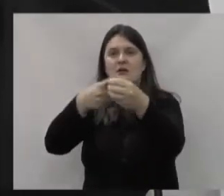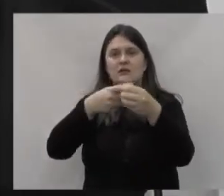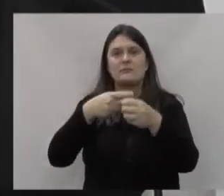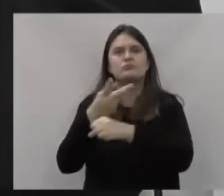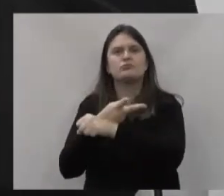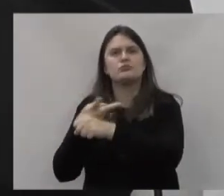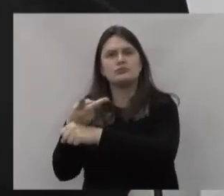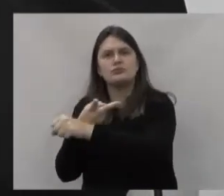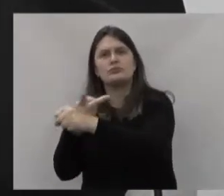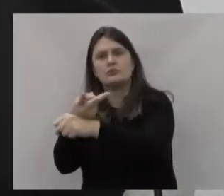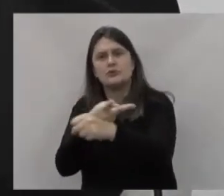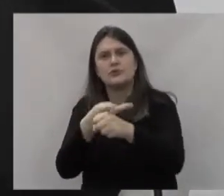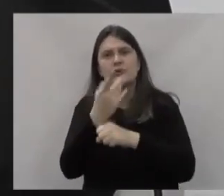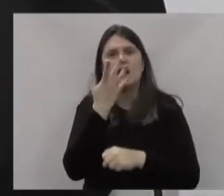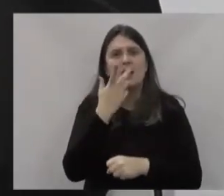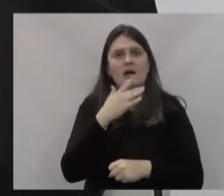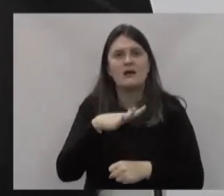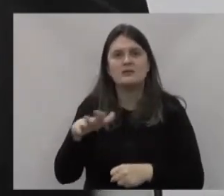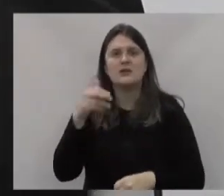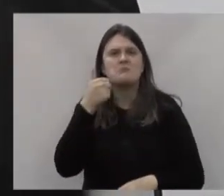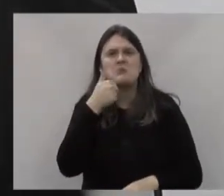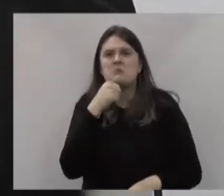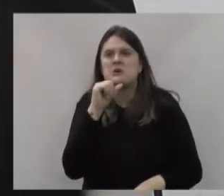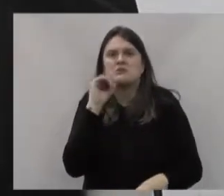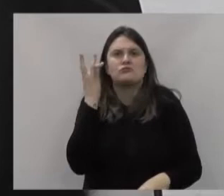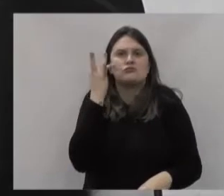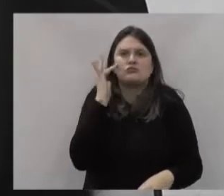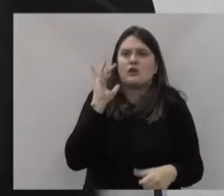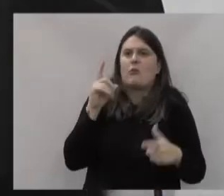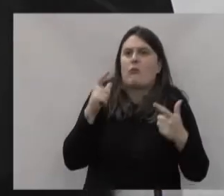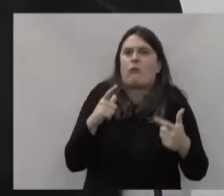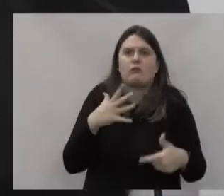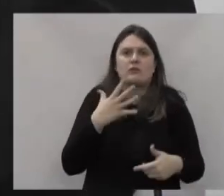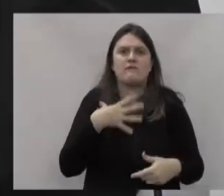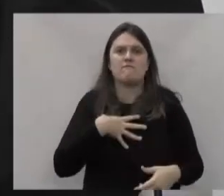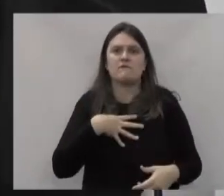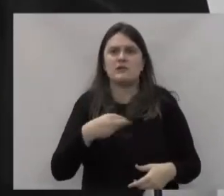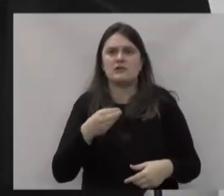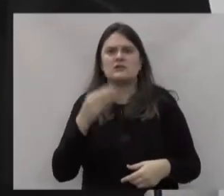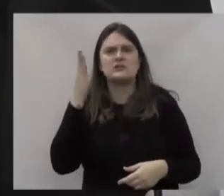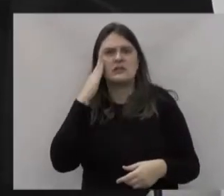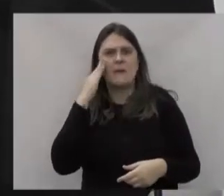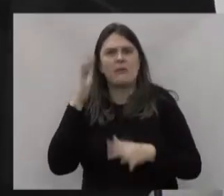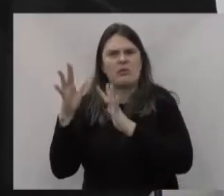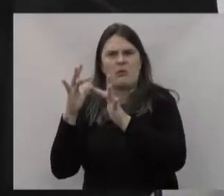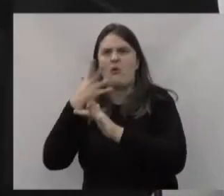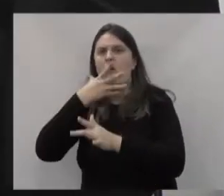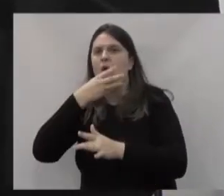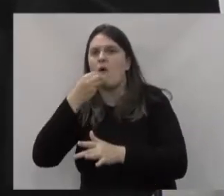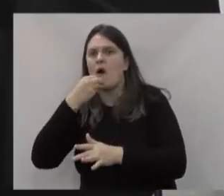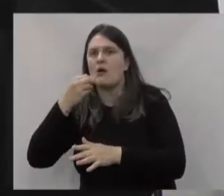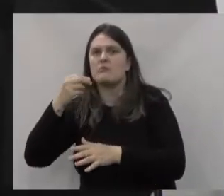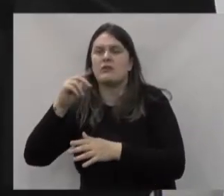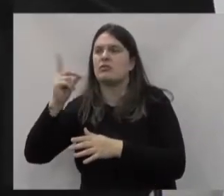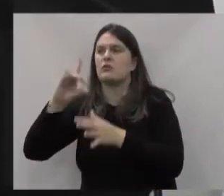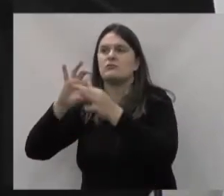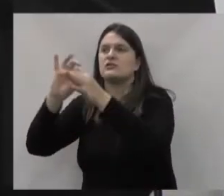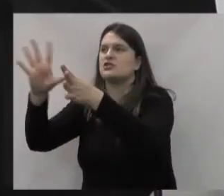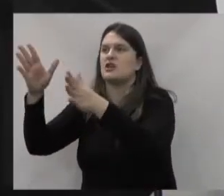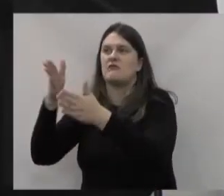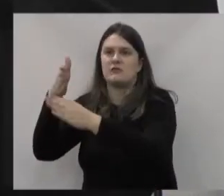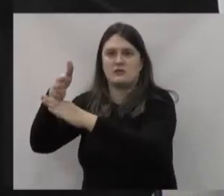à busca de uma criança que a mãe não sabia onde estava. Só sabia que estava com esse sujeito que impedia dela ir para a